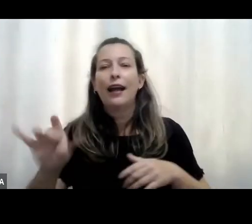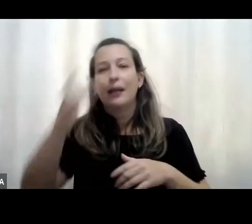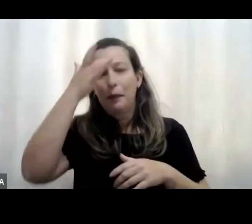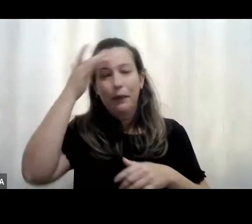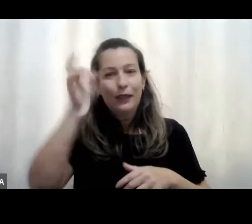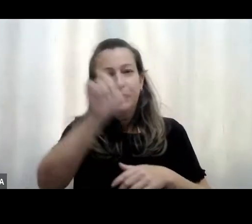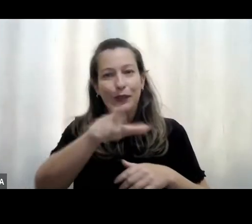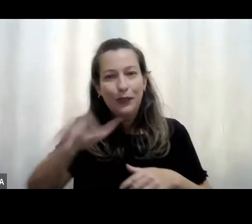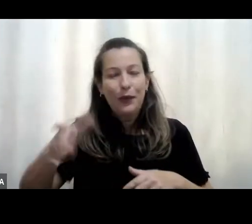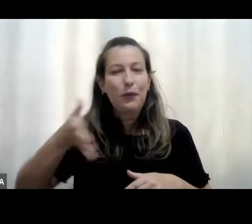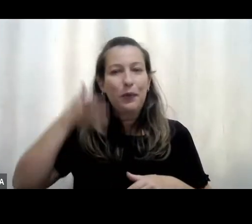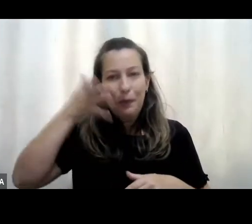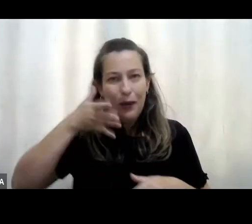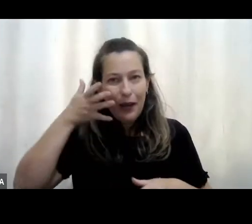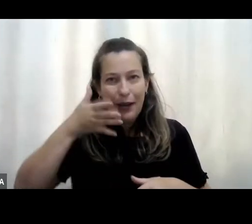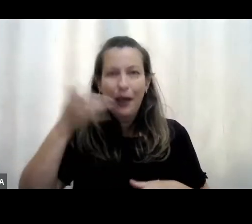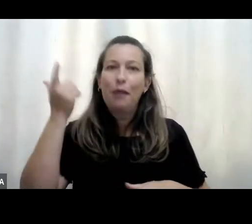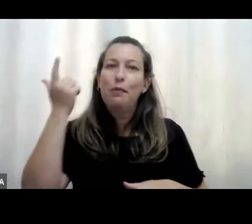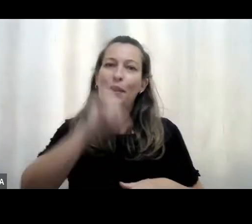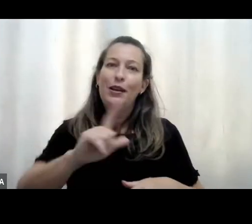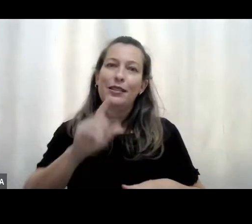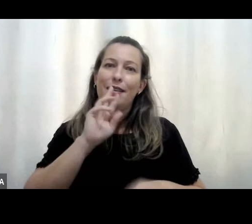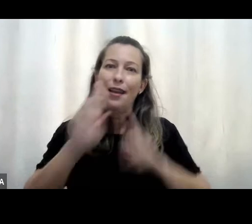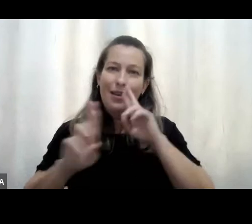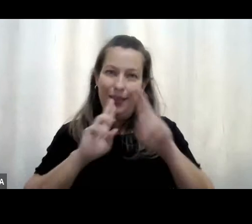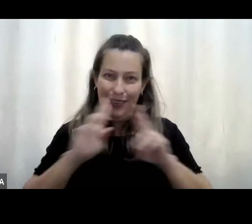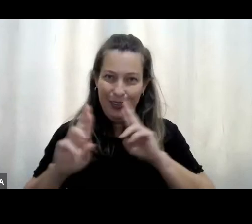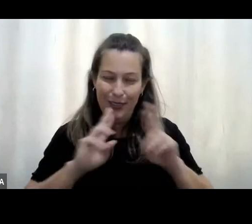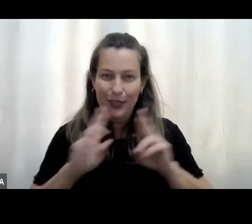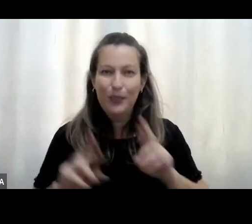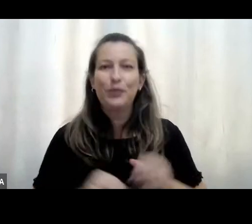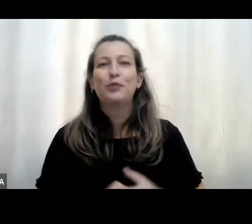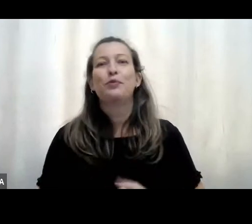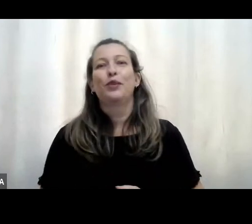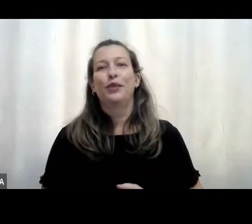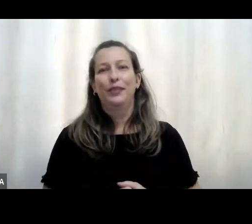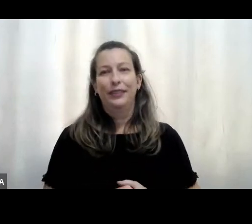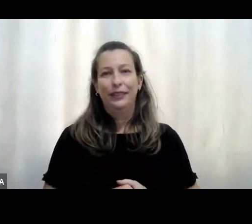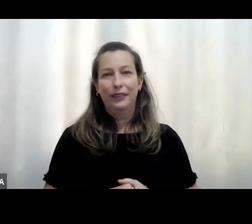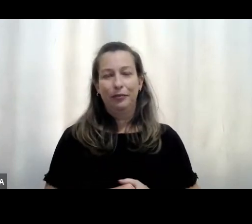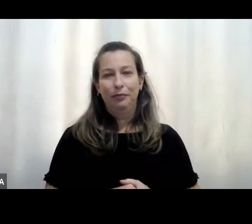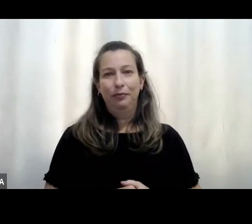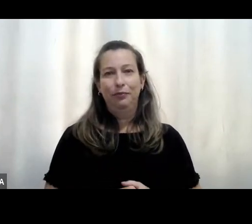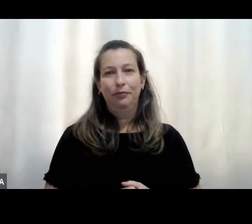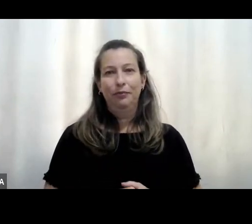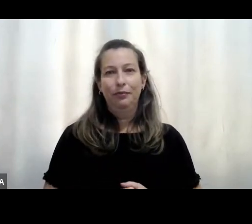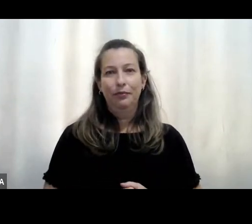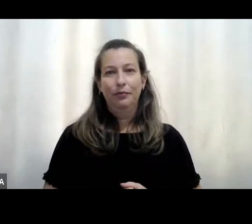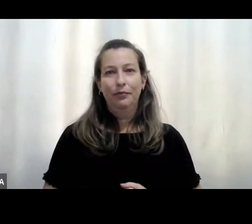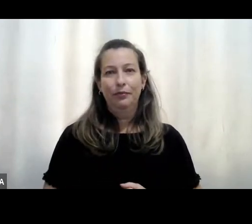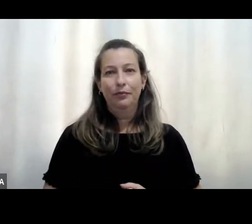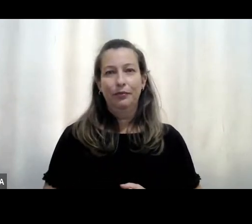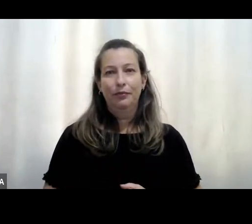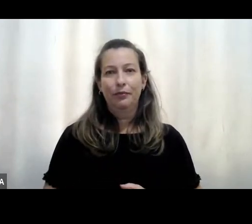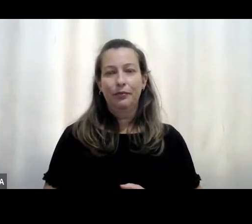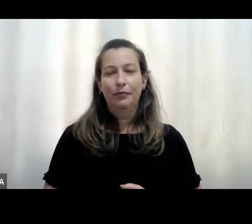essa resposta e, com isso, já arrematar todas as coisas a falar de uma só vez.